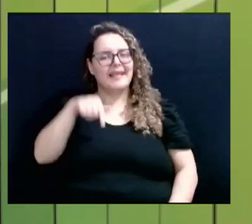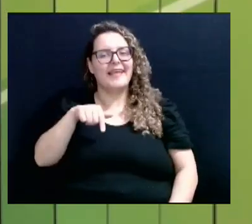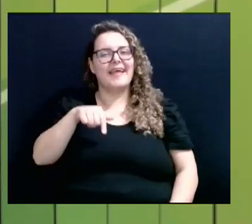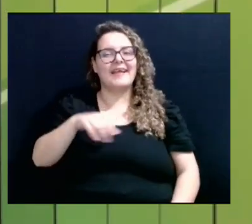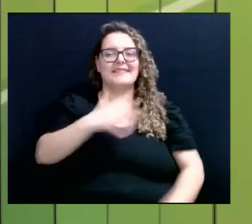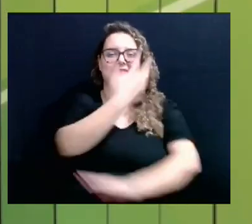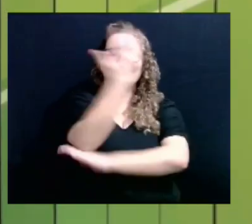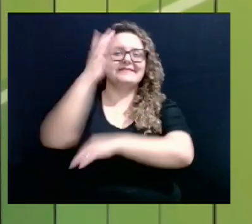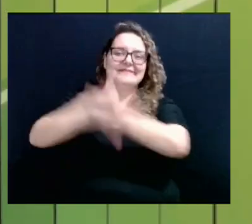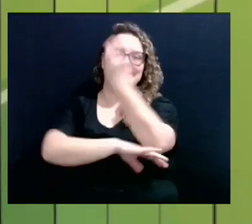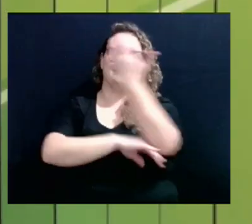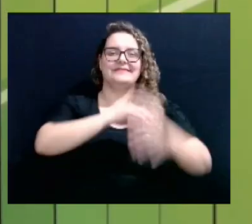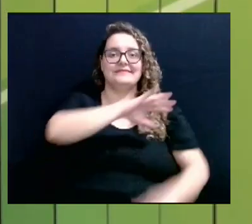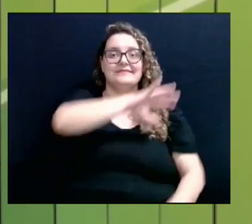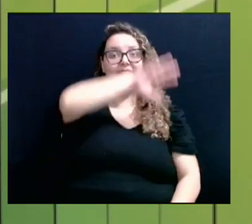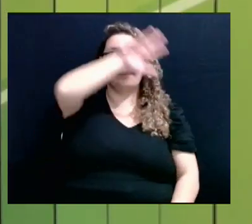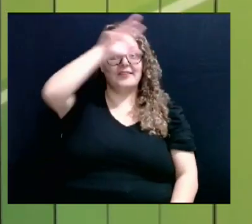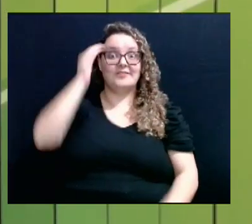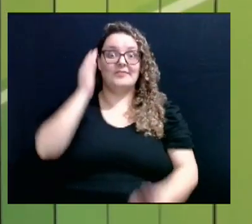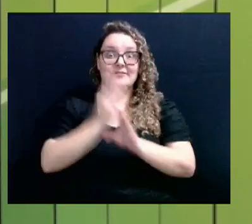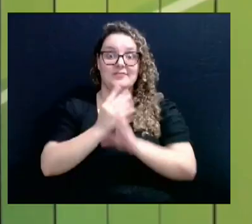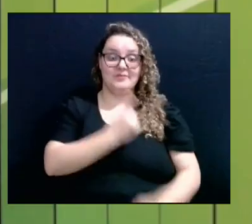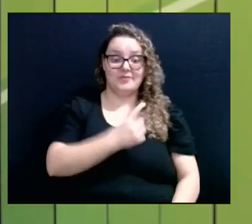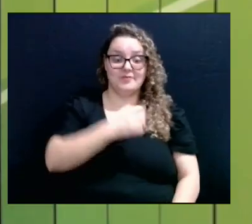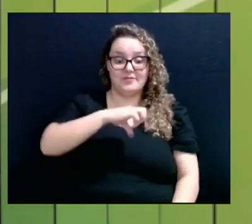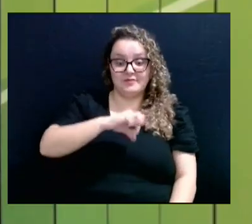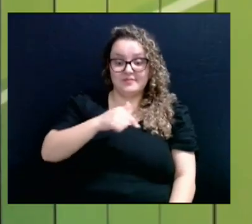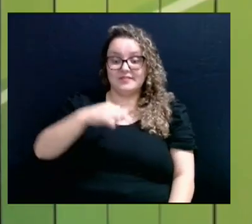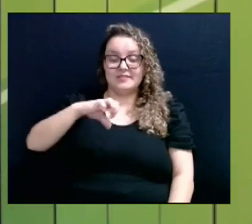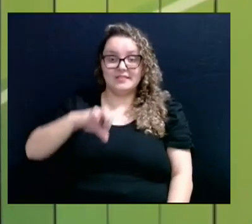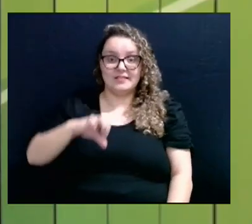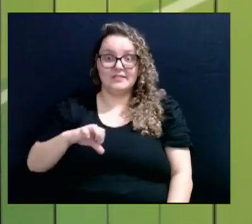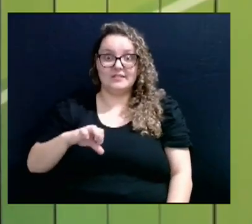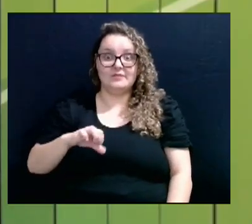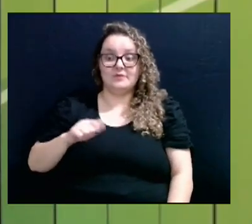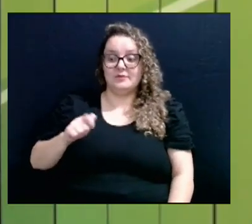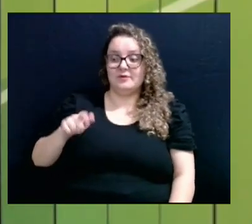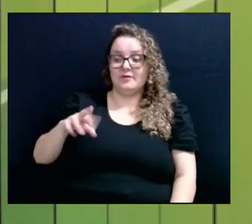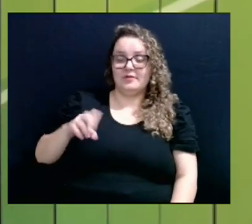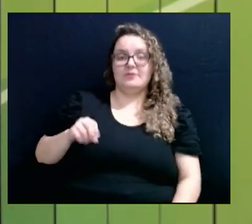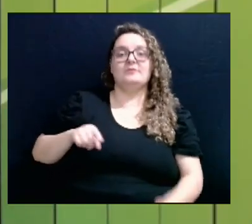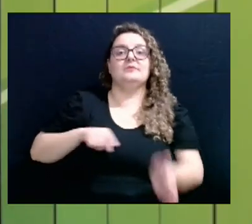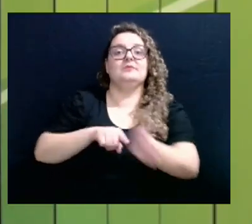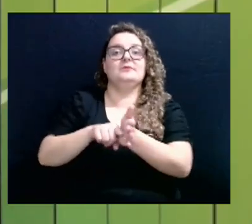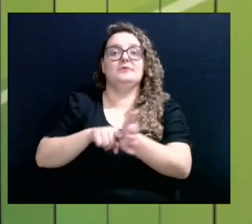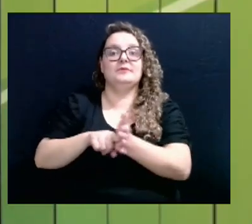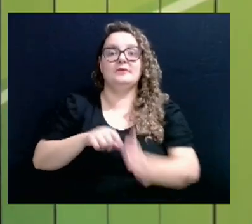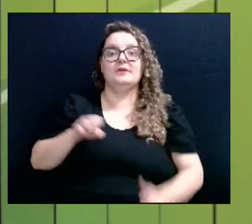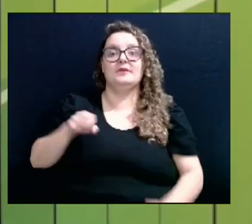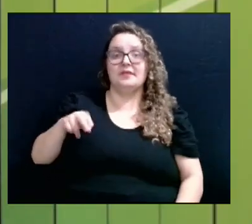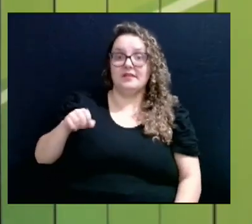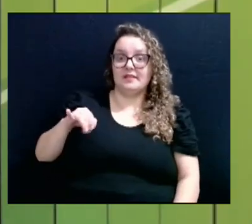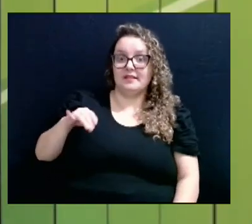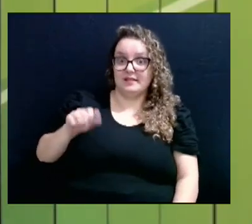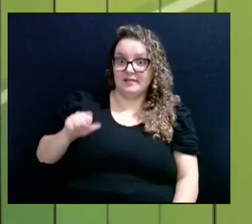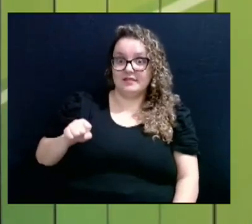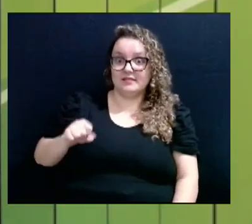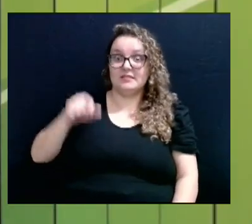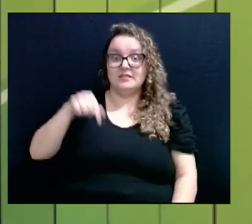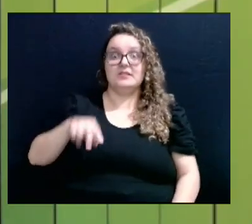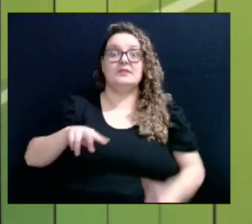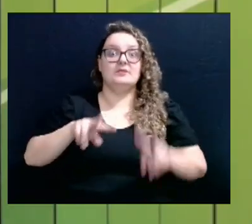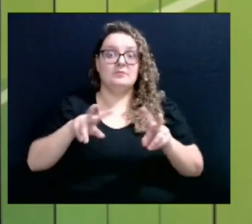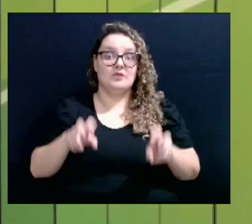que foi descoberto em 1979 pelo agrônomo e pesquisador Enéas Salati. Esse termo foi popularizado